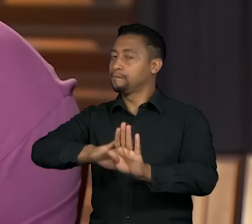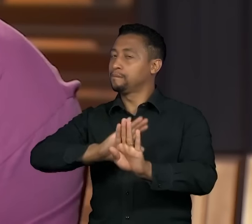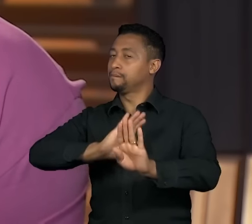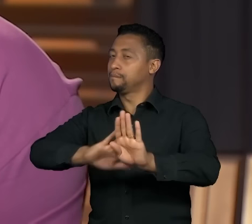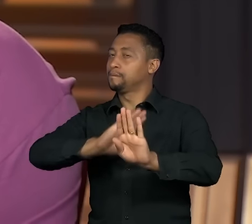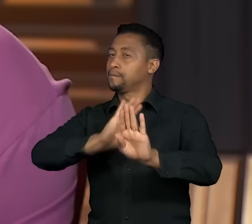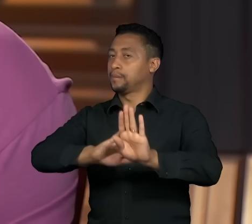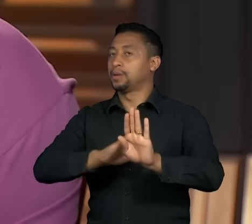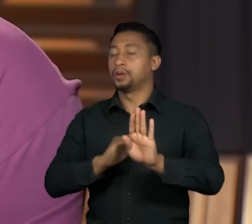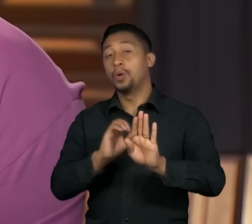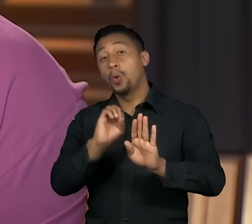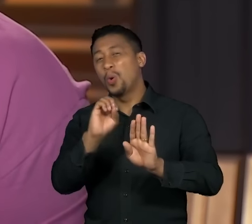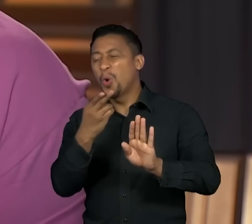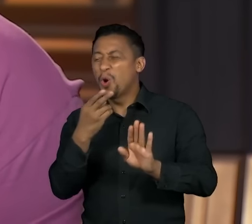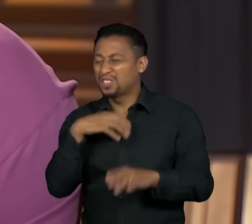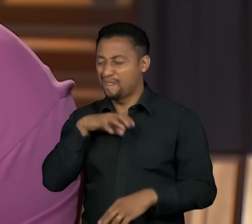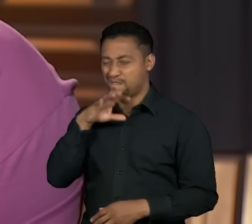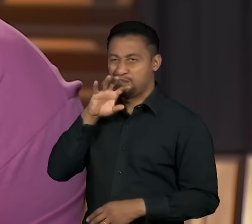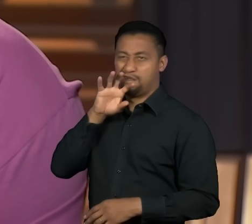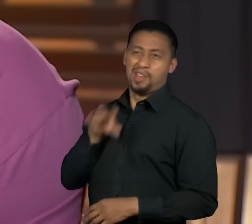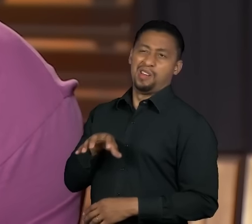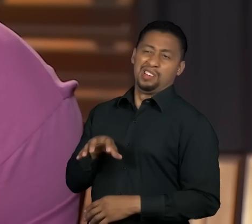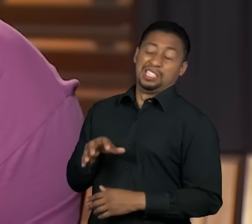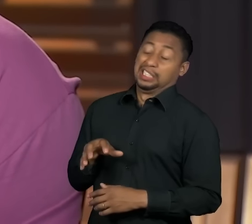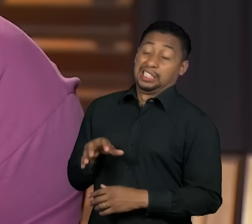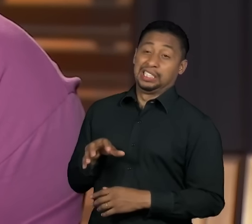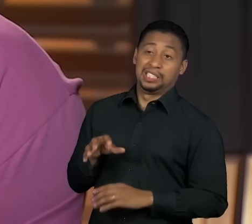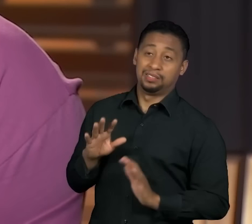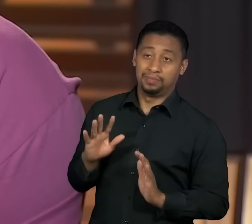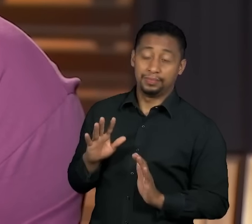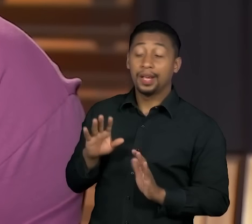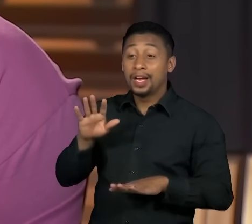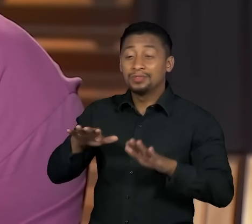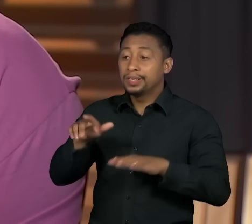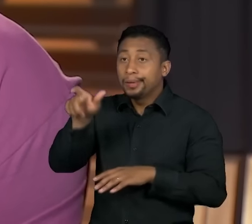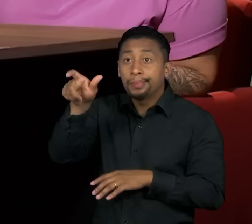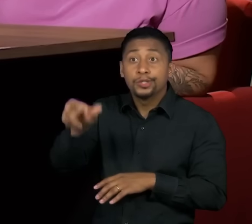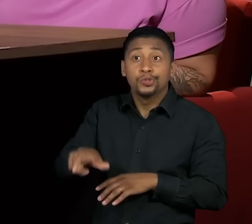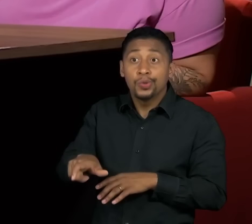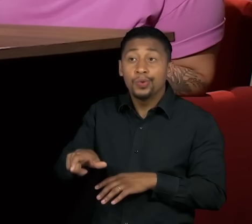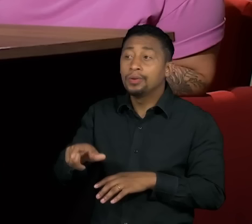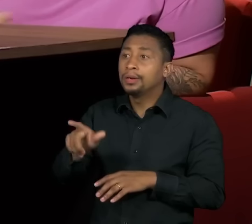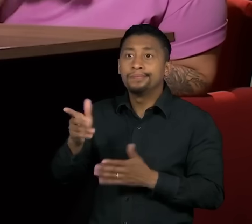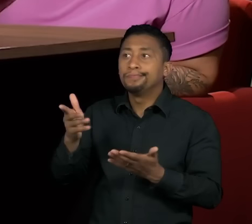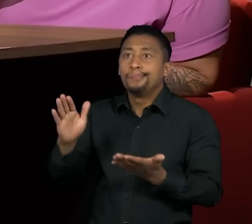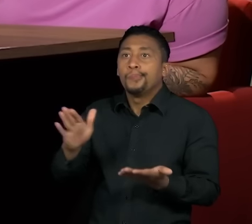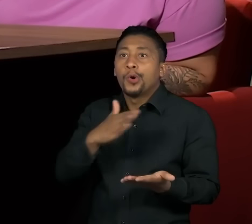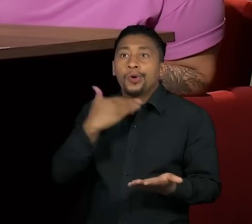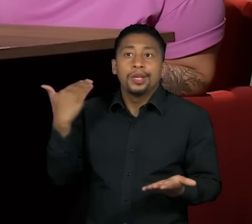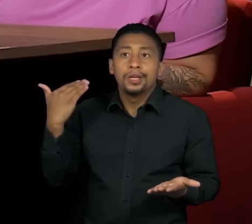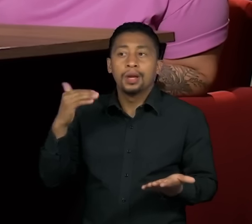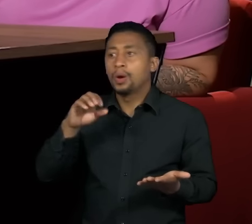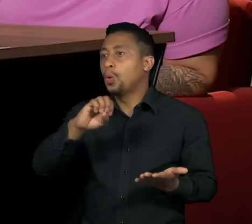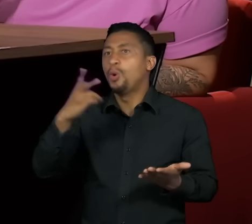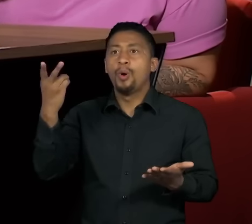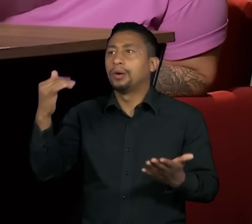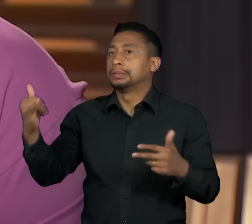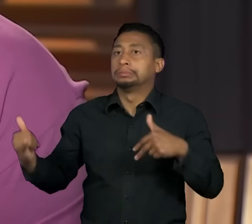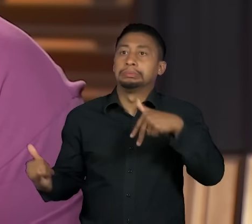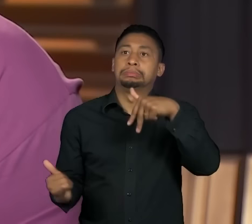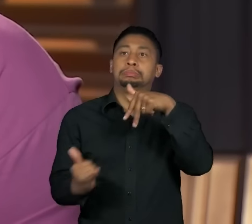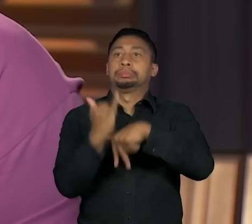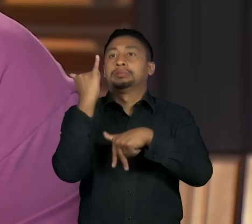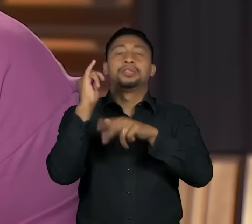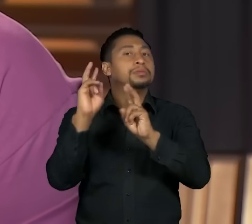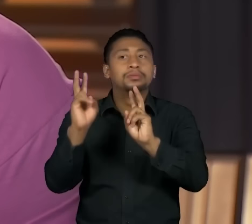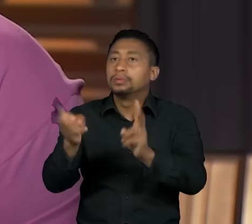Sacaneado nojento, assim. mesmo, nojento. Tipo, ou a pessoa morria, ou acontecia uma desgraça. Sempre tinha desgraça. Tinha LGBT,